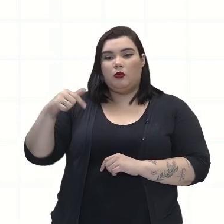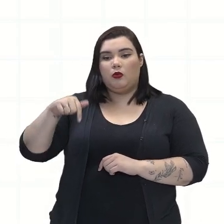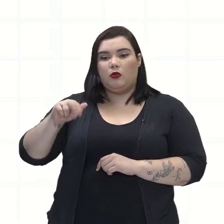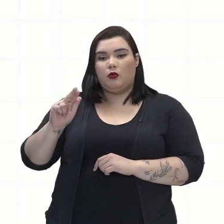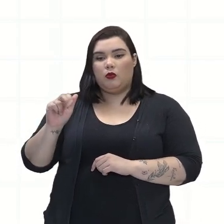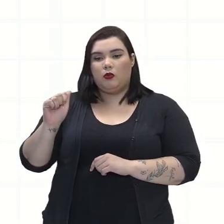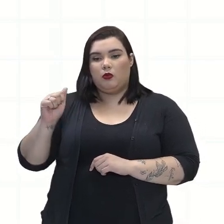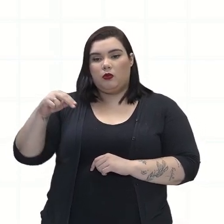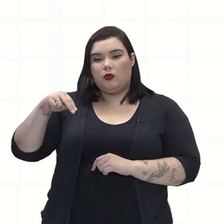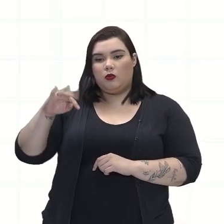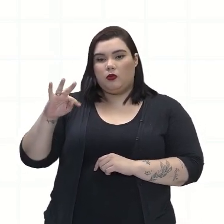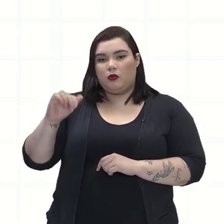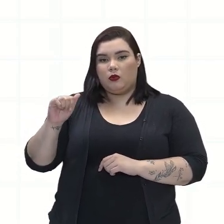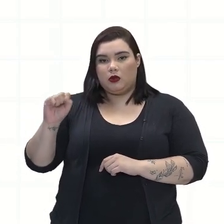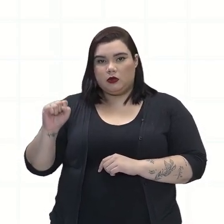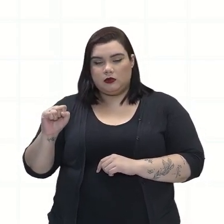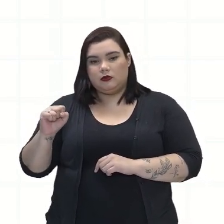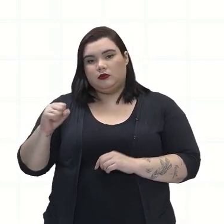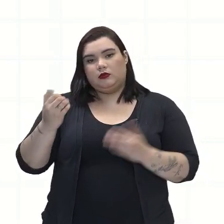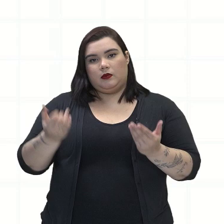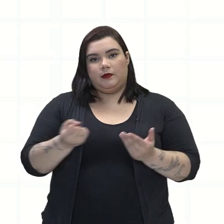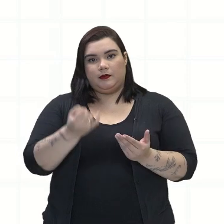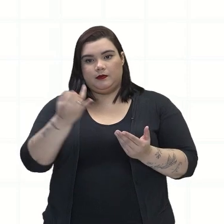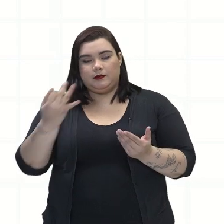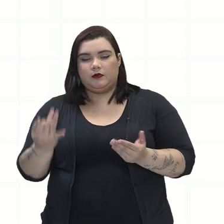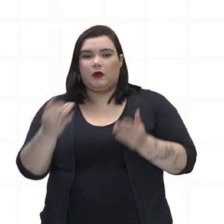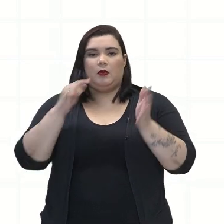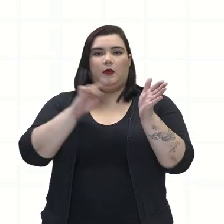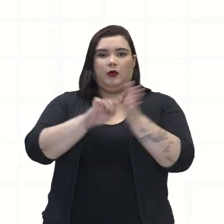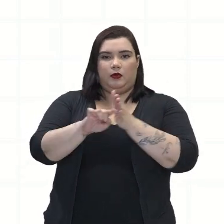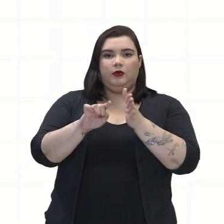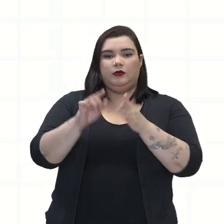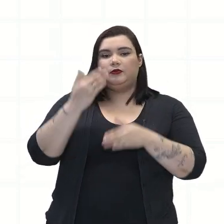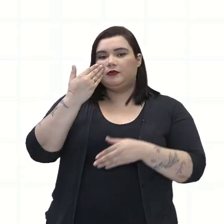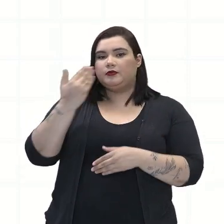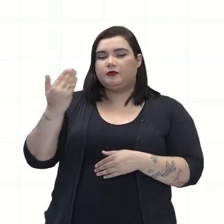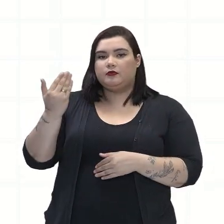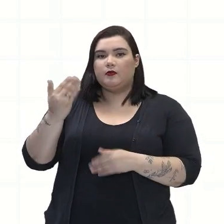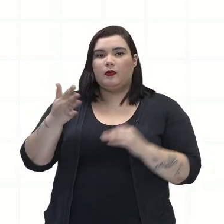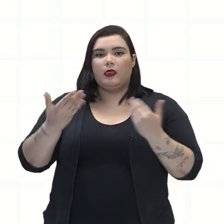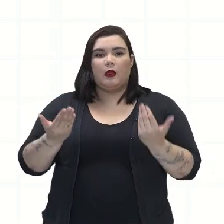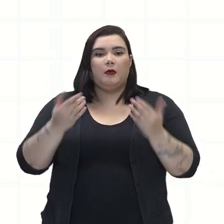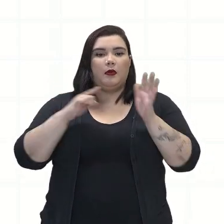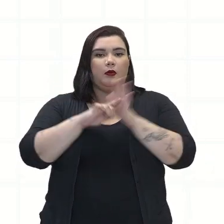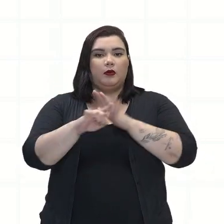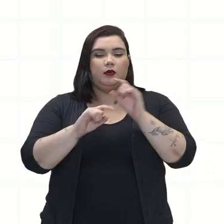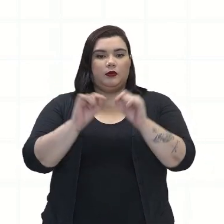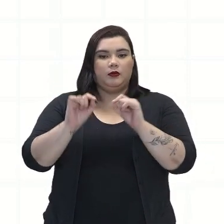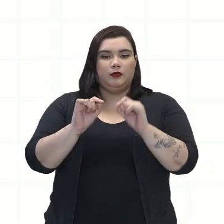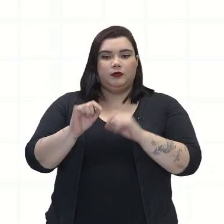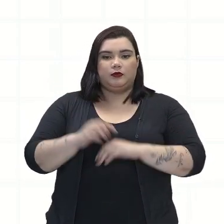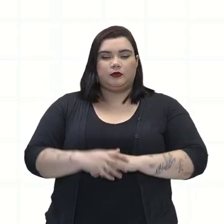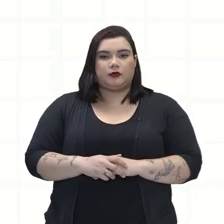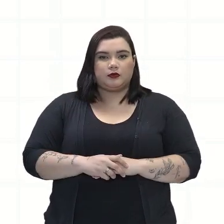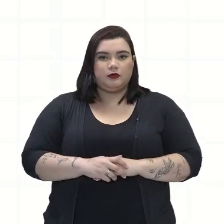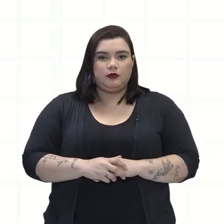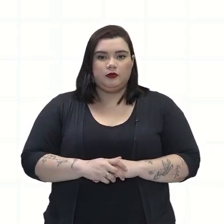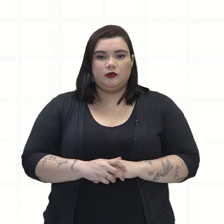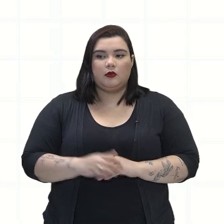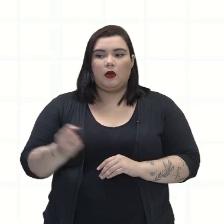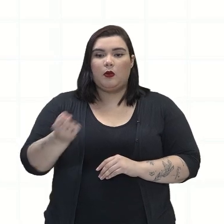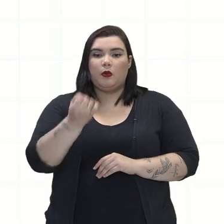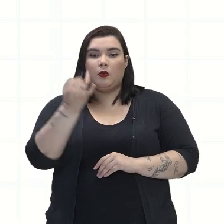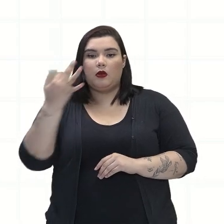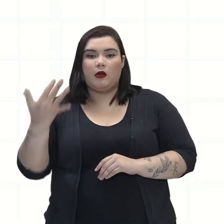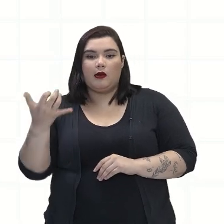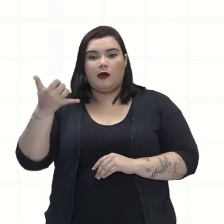quantidade de alguma coisa, você pergunta how many. E aí ele pergunta how many pens do you have? Quantas